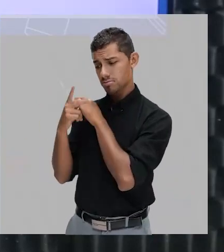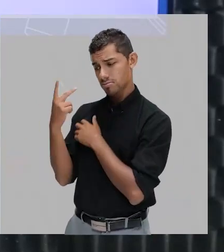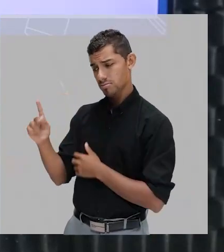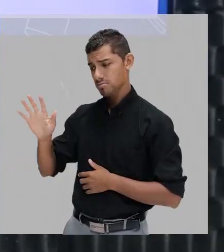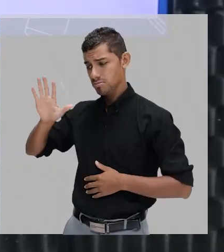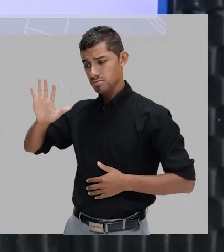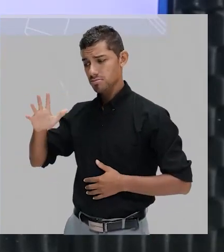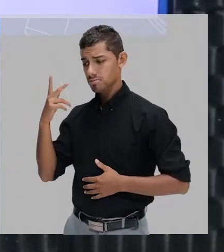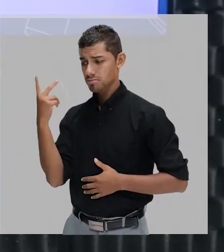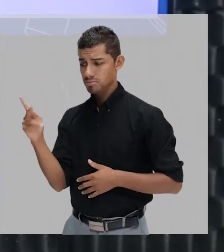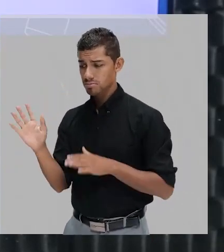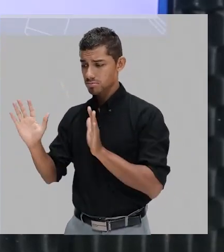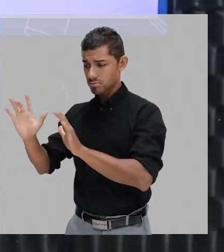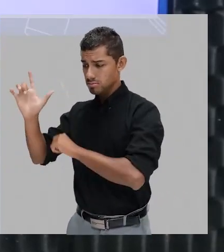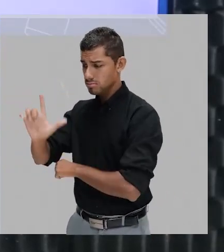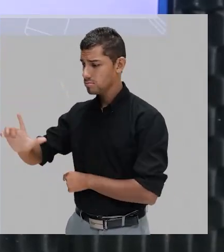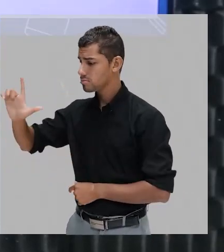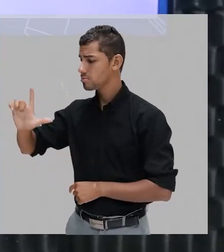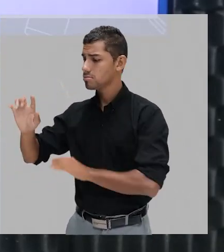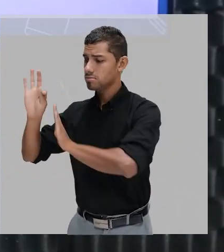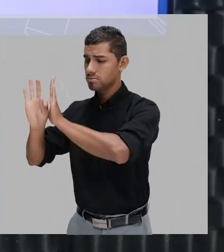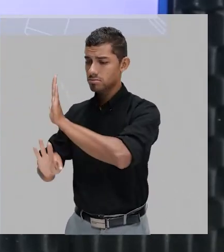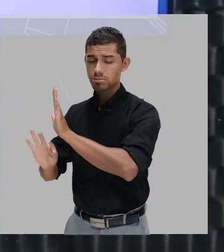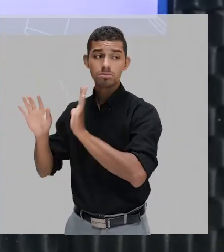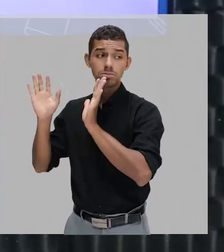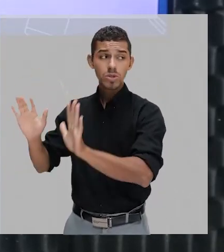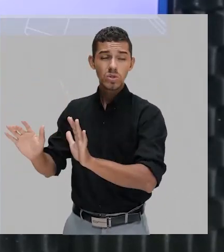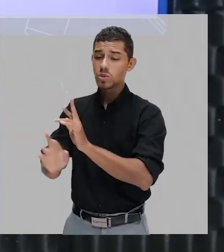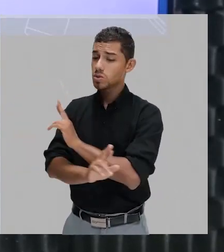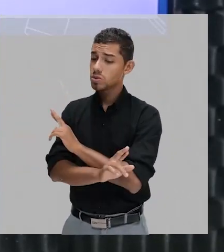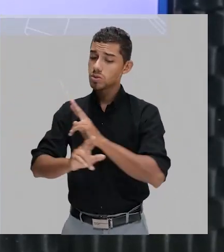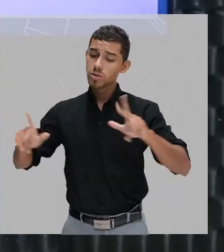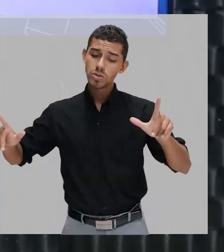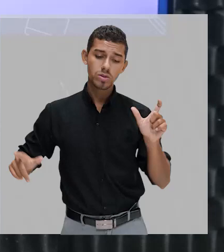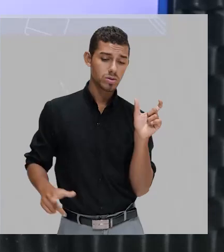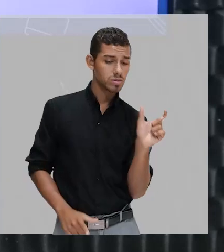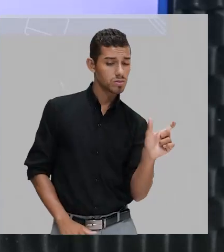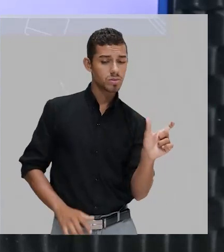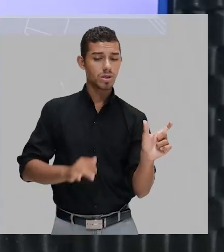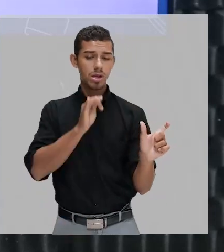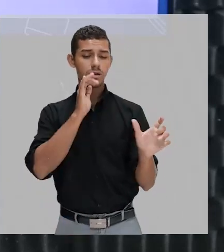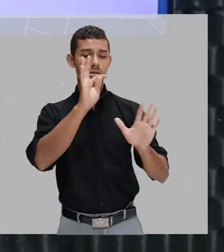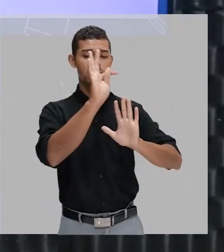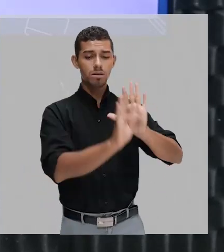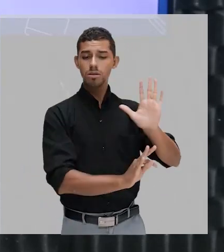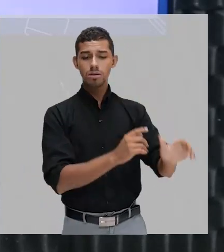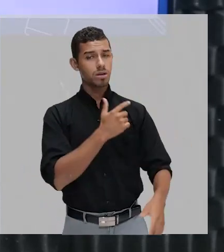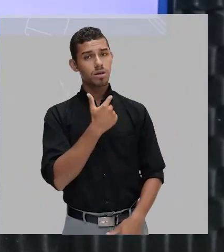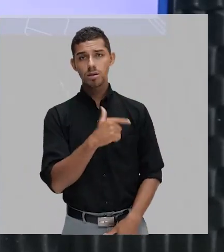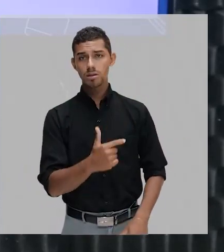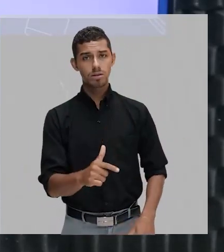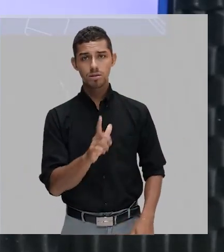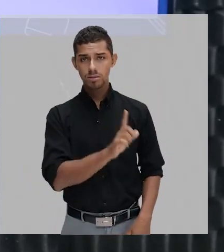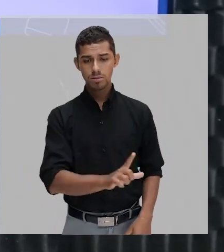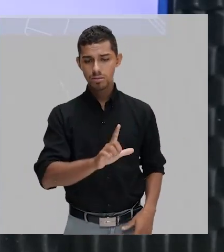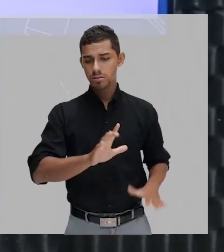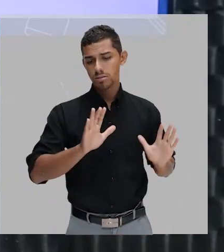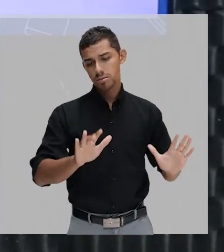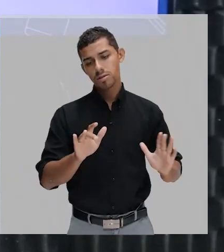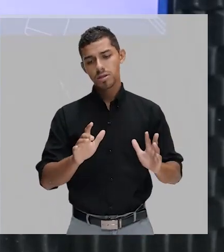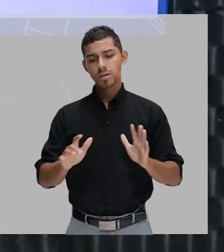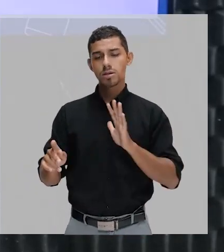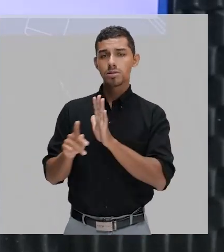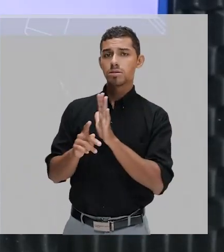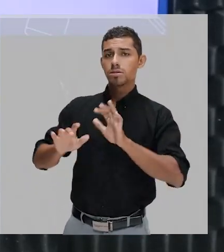dos textos literários. São essas características que vão diferenciar daqueles textos que não são literários, porque cada